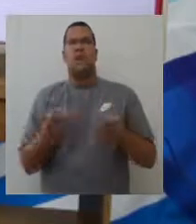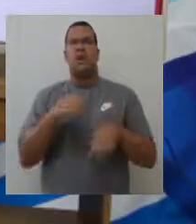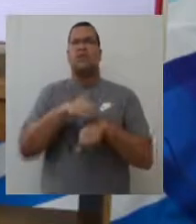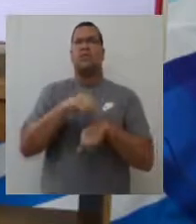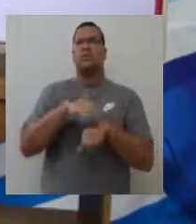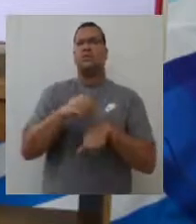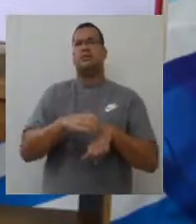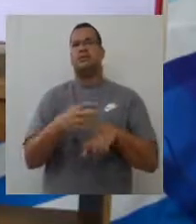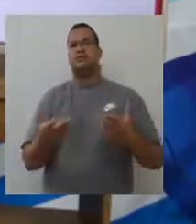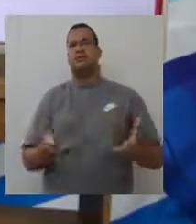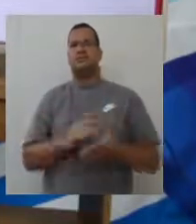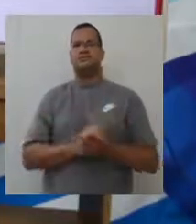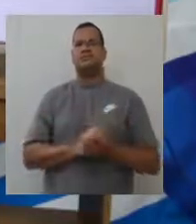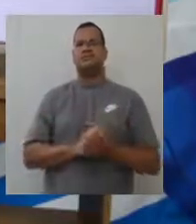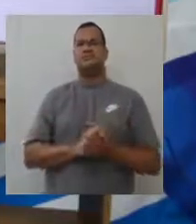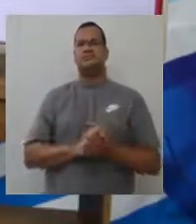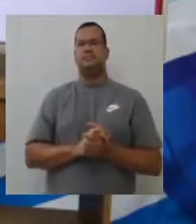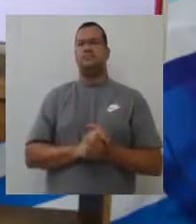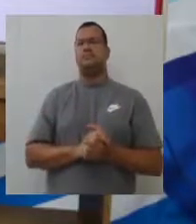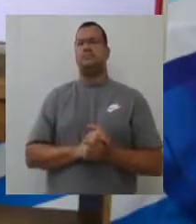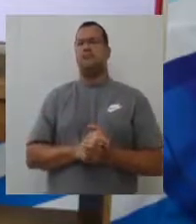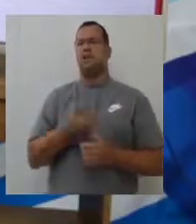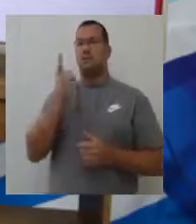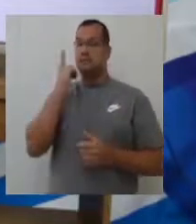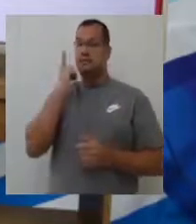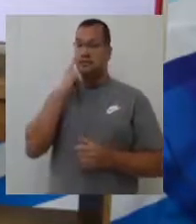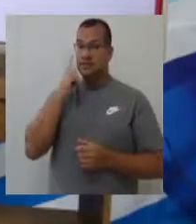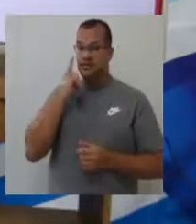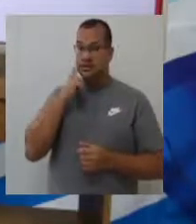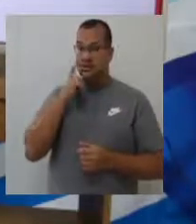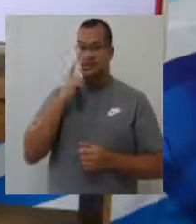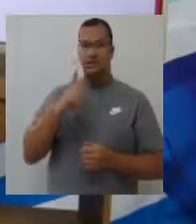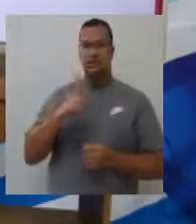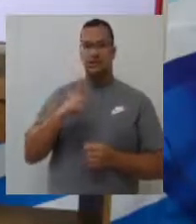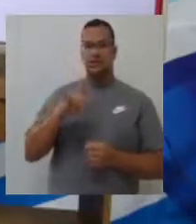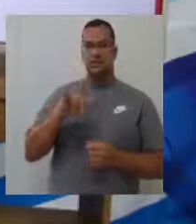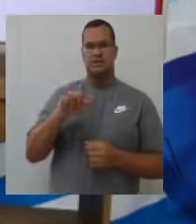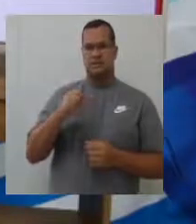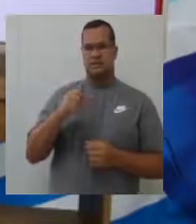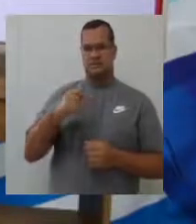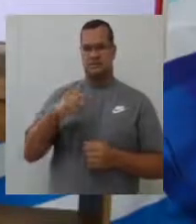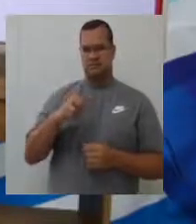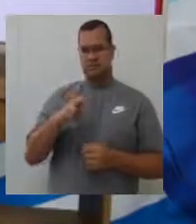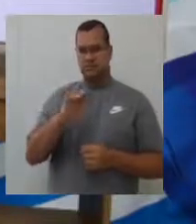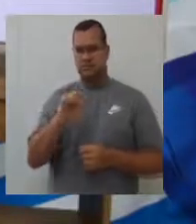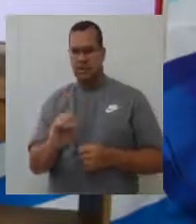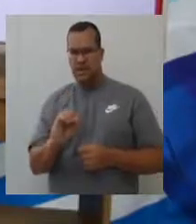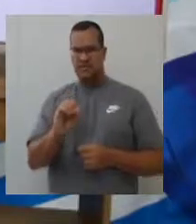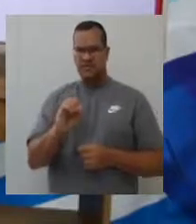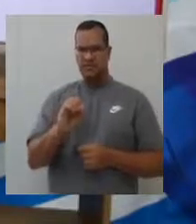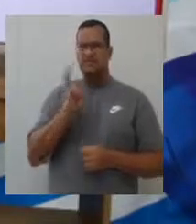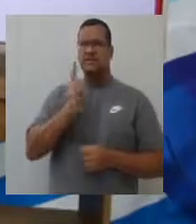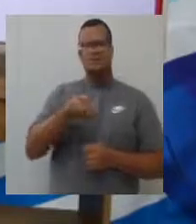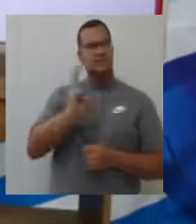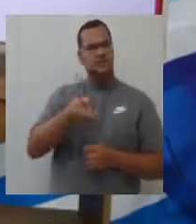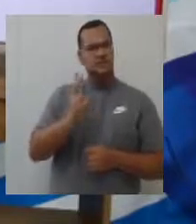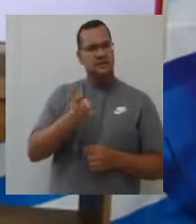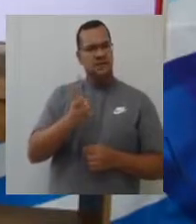nisso? Qual é a dix nisso aí? Se ligue. O disperso em uma suspensão sempre